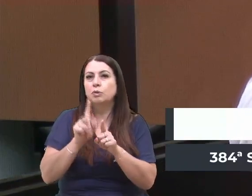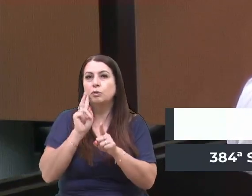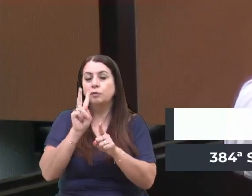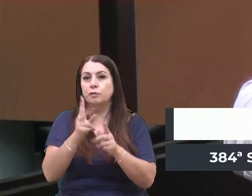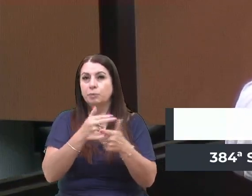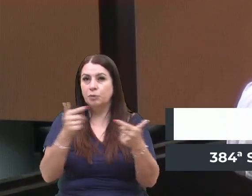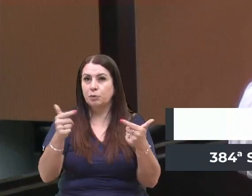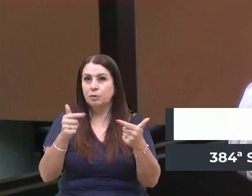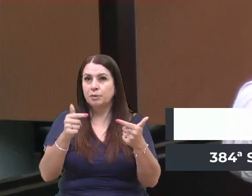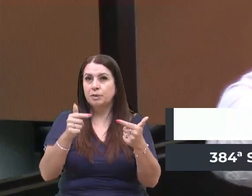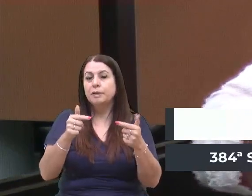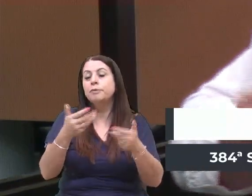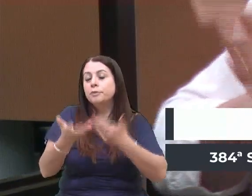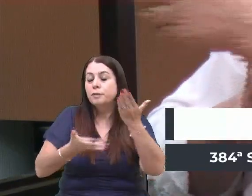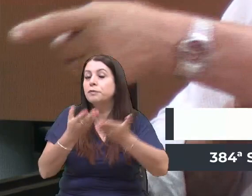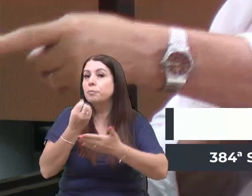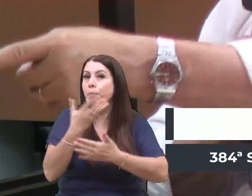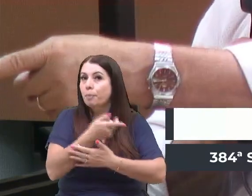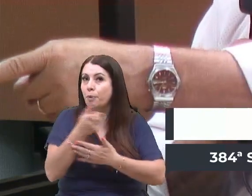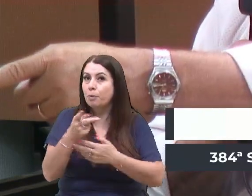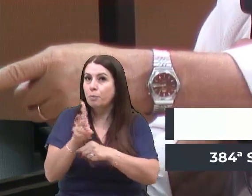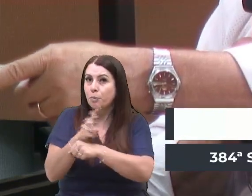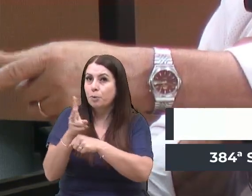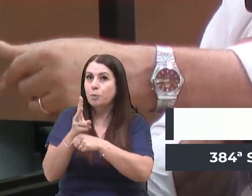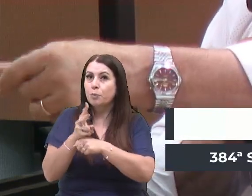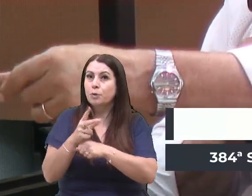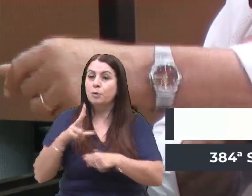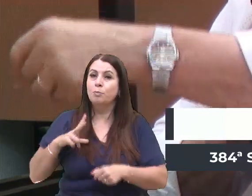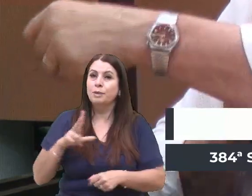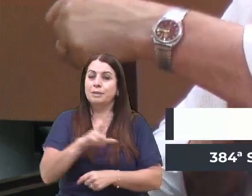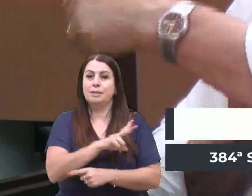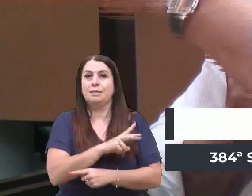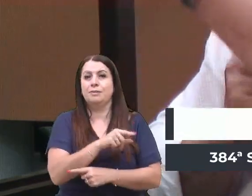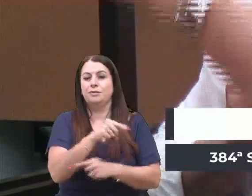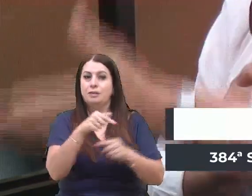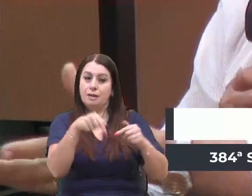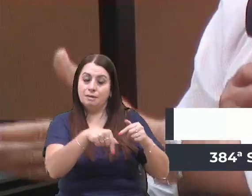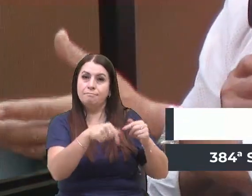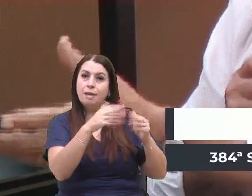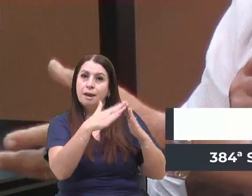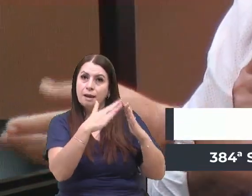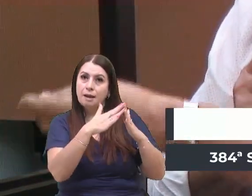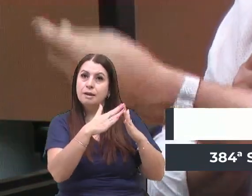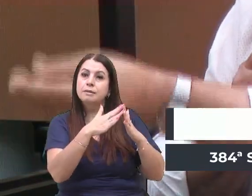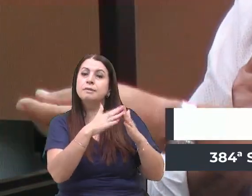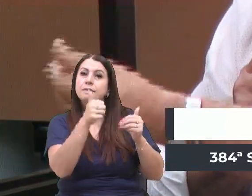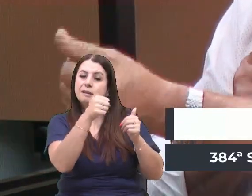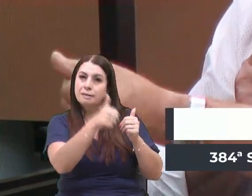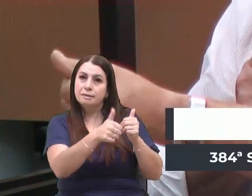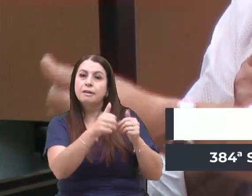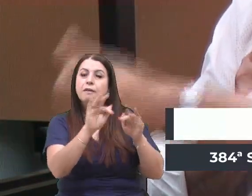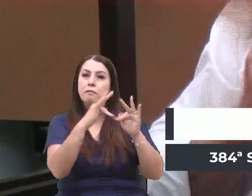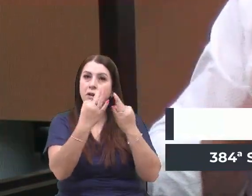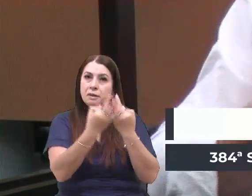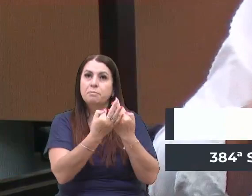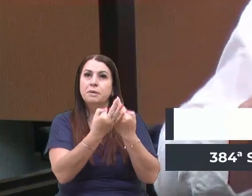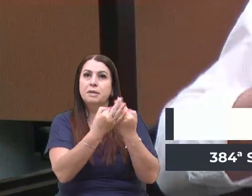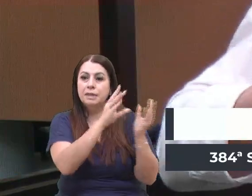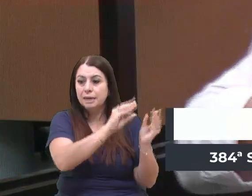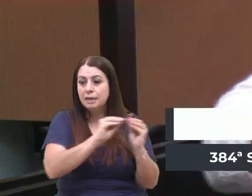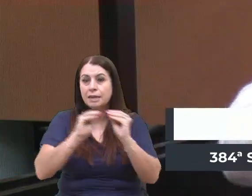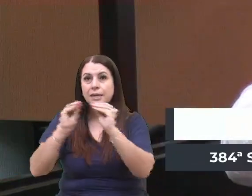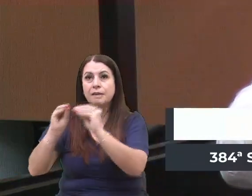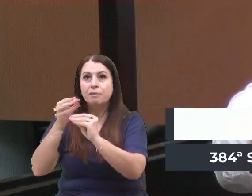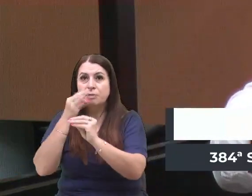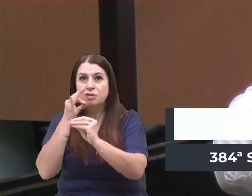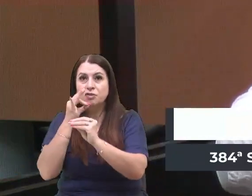um serviço bom, se busca o paciente na casa, é plausível isso, a família aplaude, e se leva para Caxias,